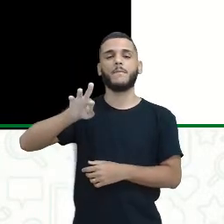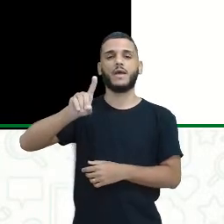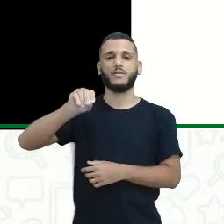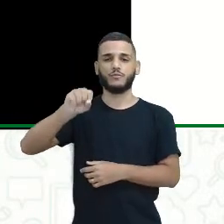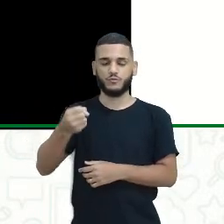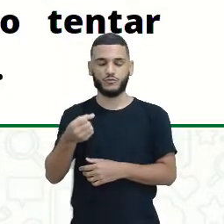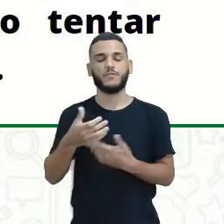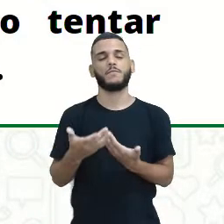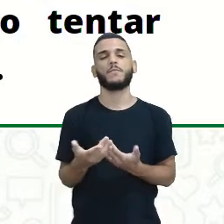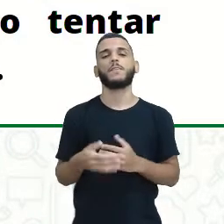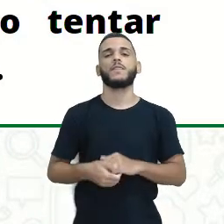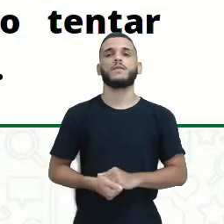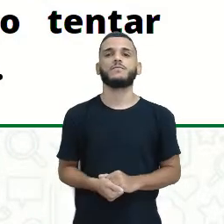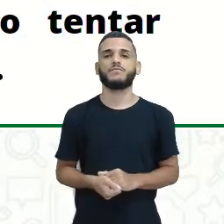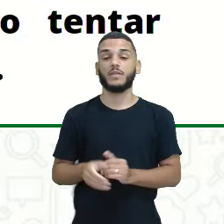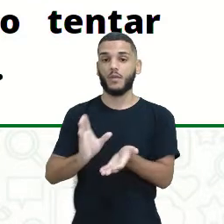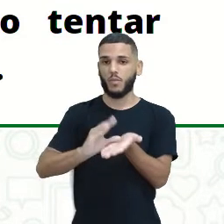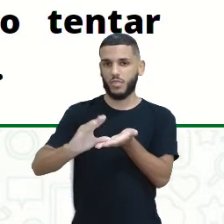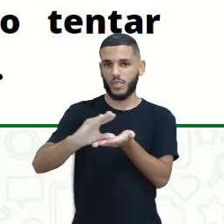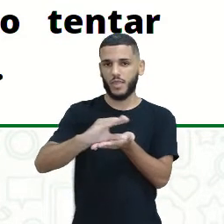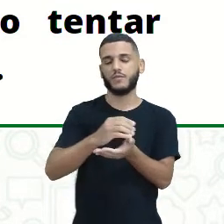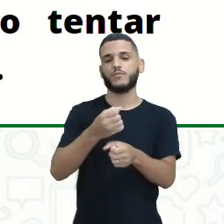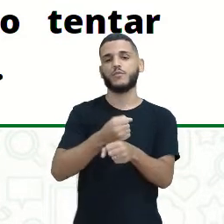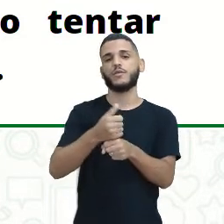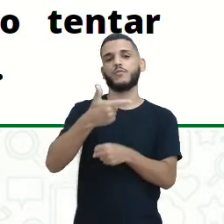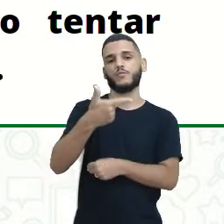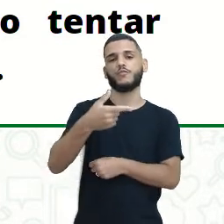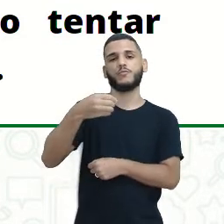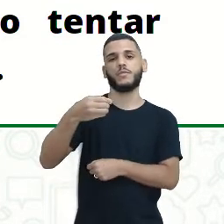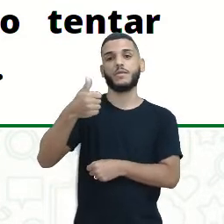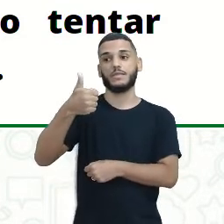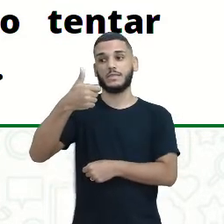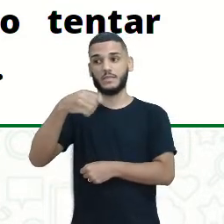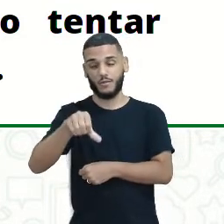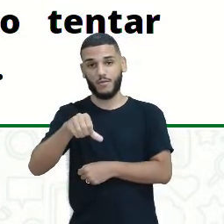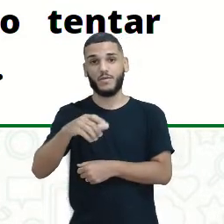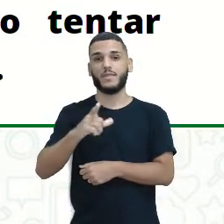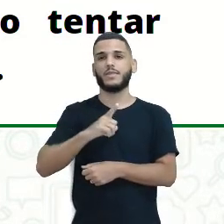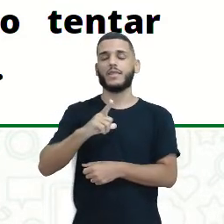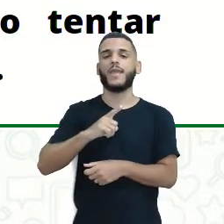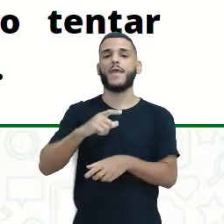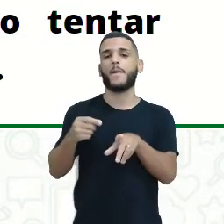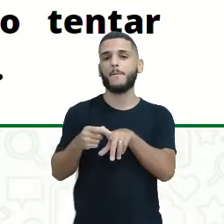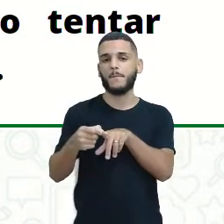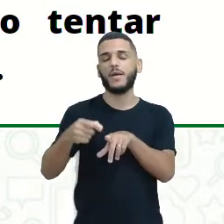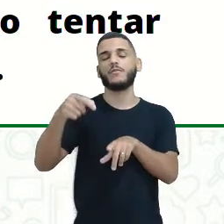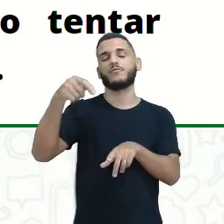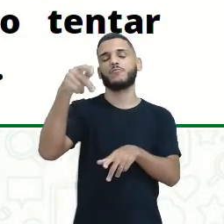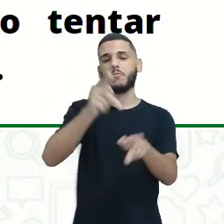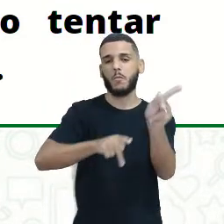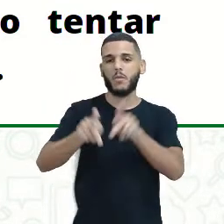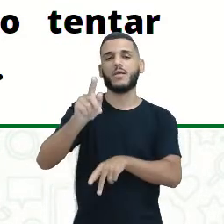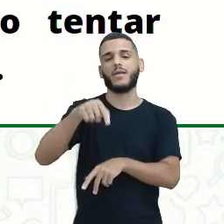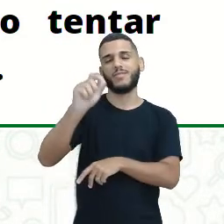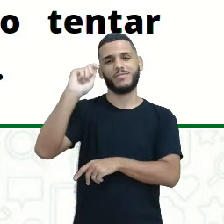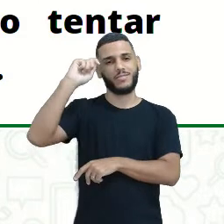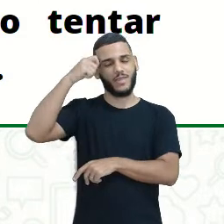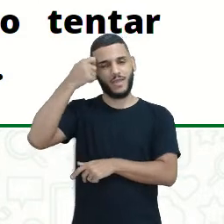de 2019. Muitos bairros da cidade têm uma população prioritariamente negra,